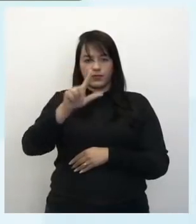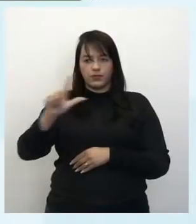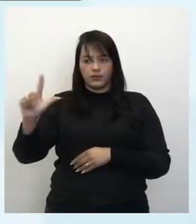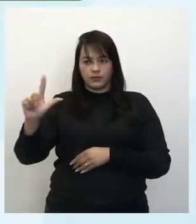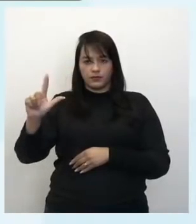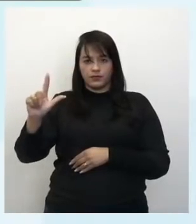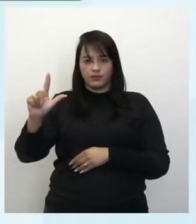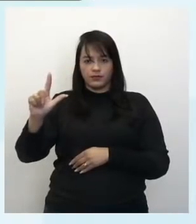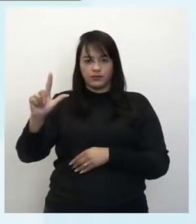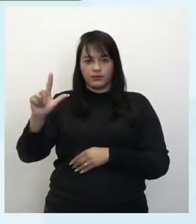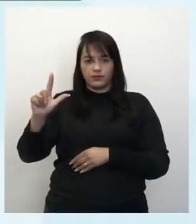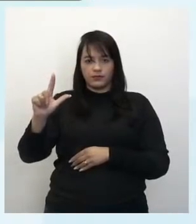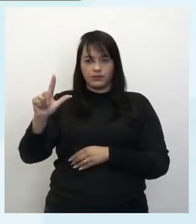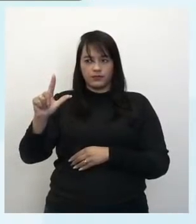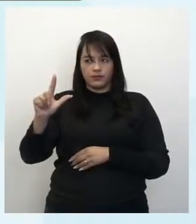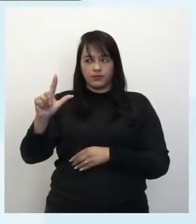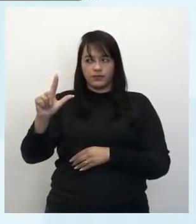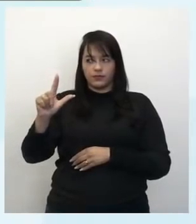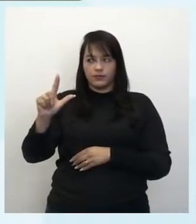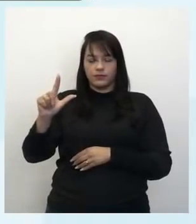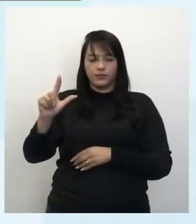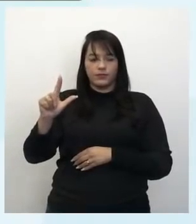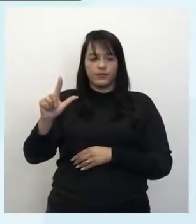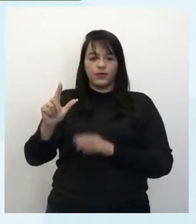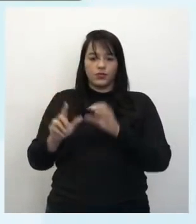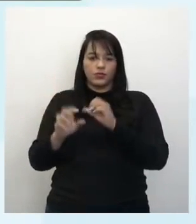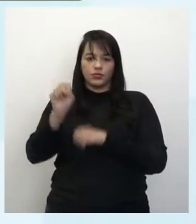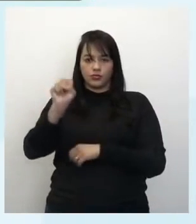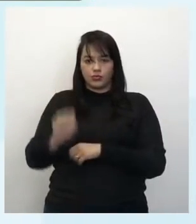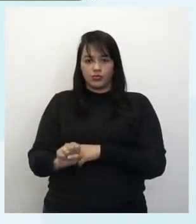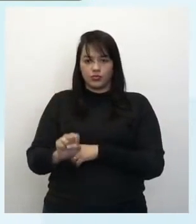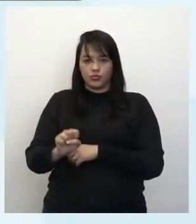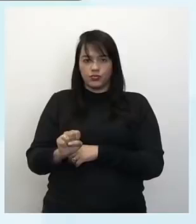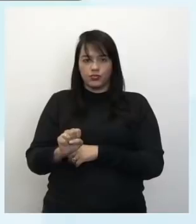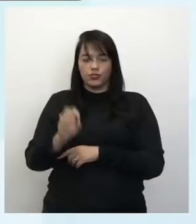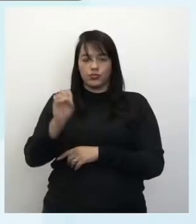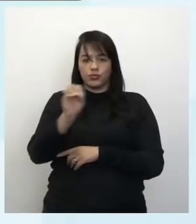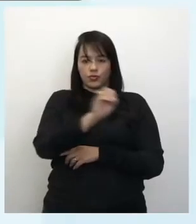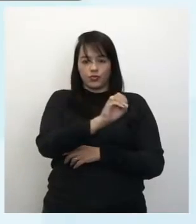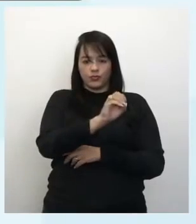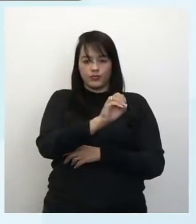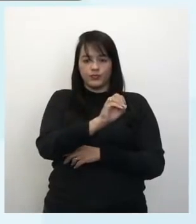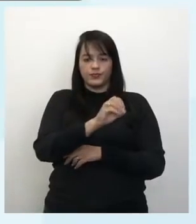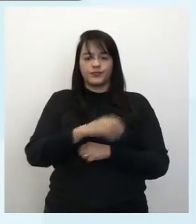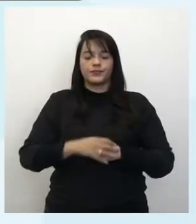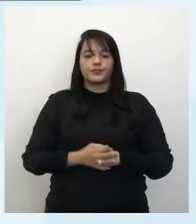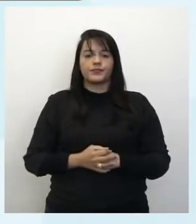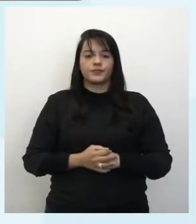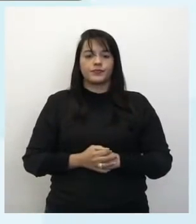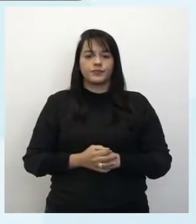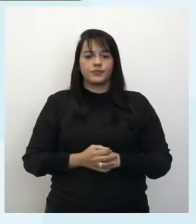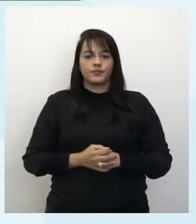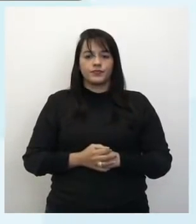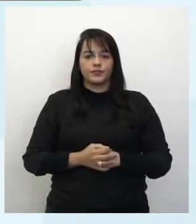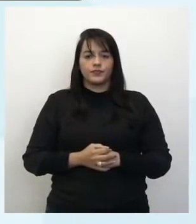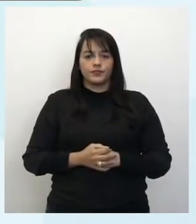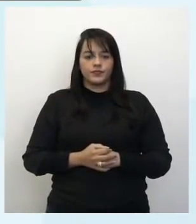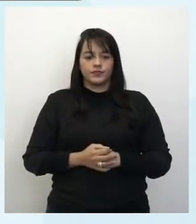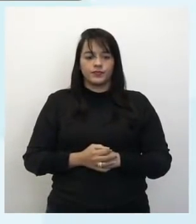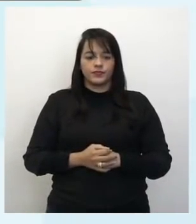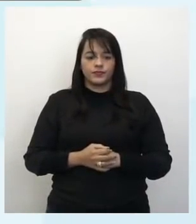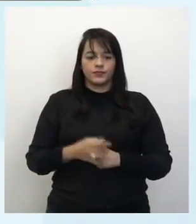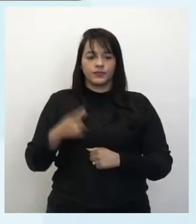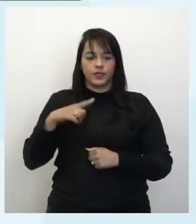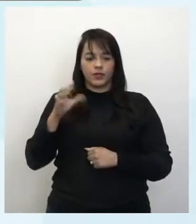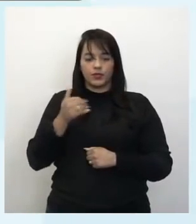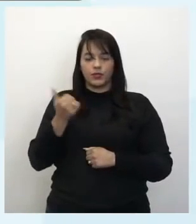leste, south and west. sul e oeste. Okay. The ordinal international directions are